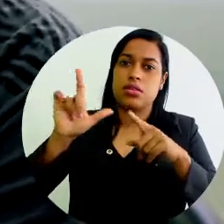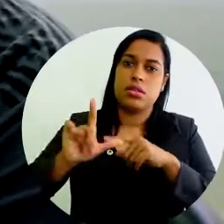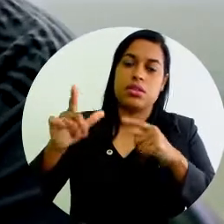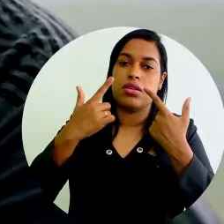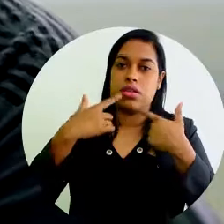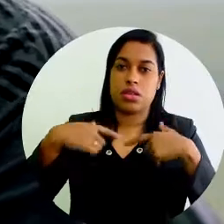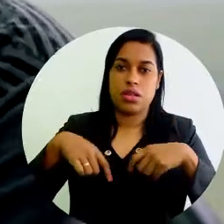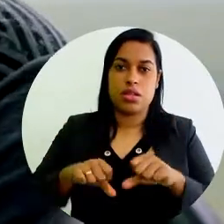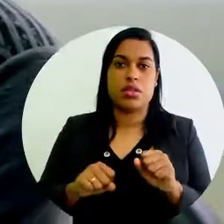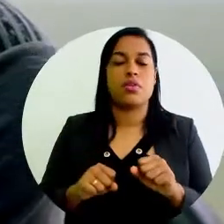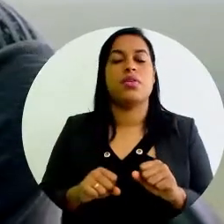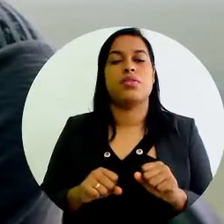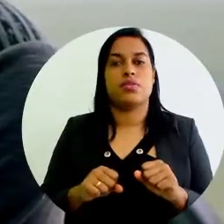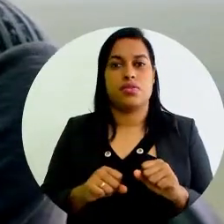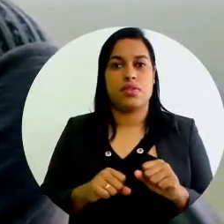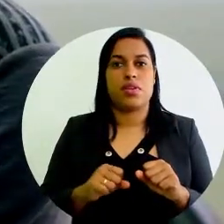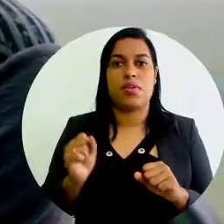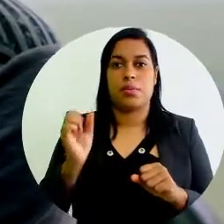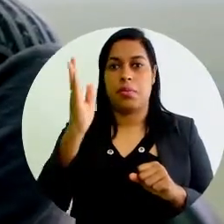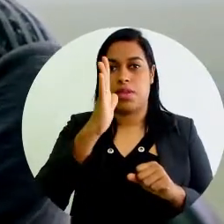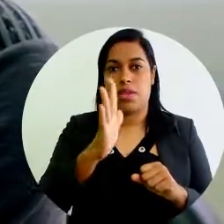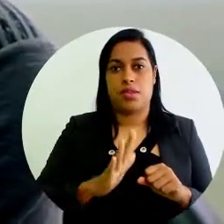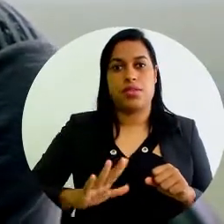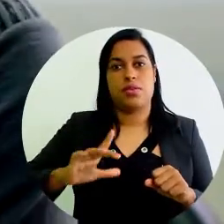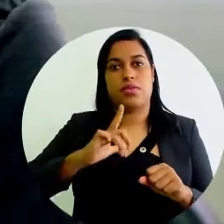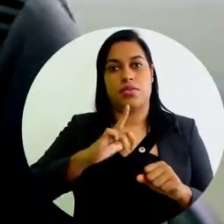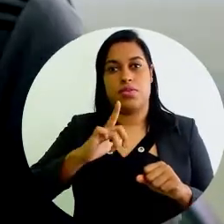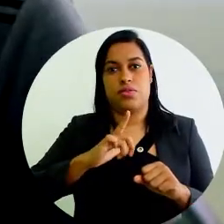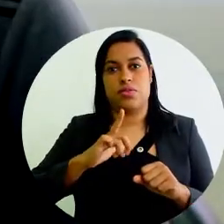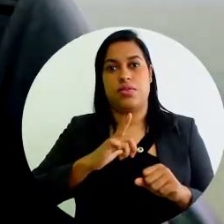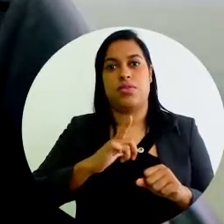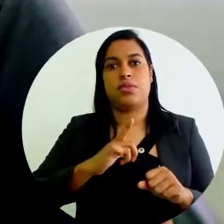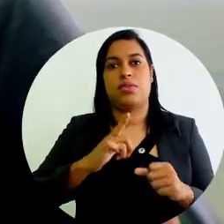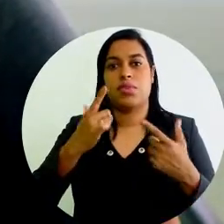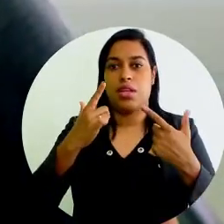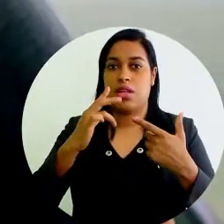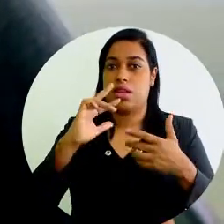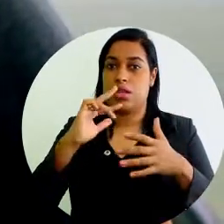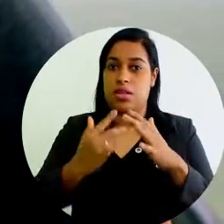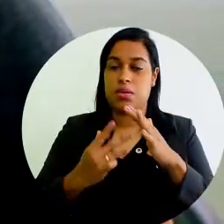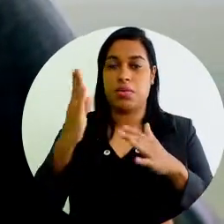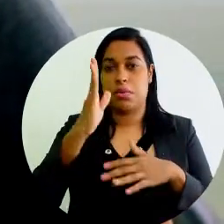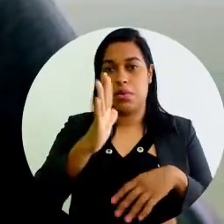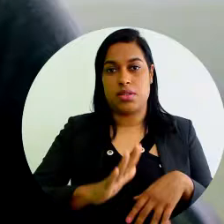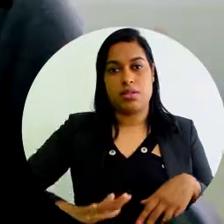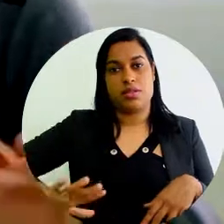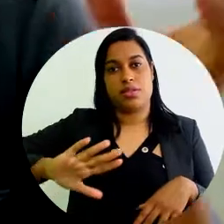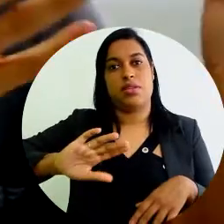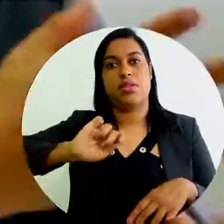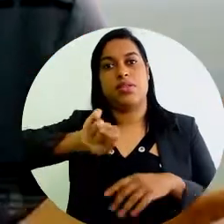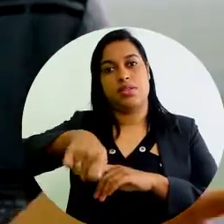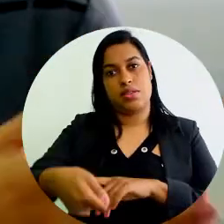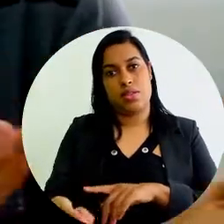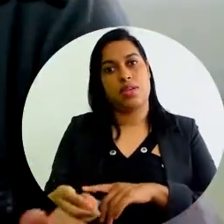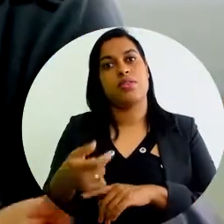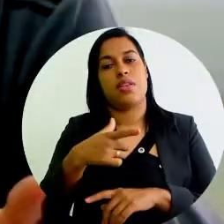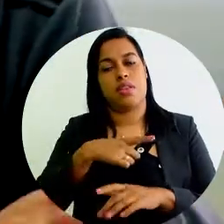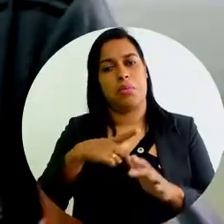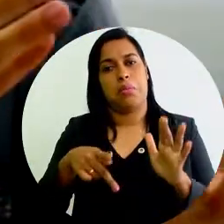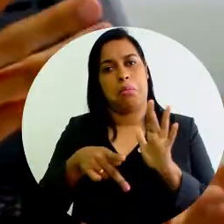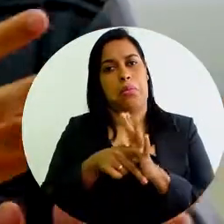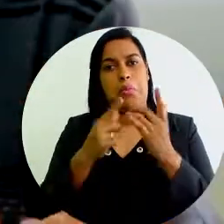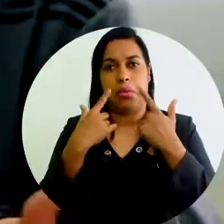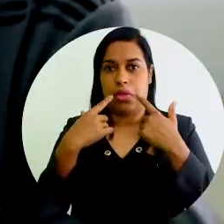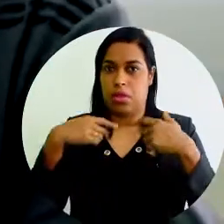formando as letras numa linguagem que no caso do Brasil nós temos a linguagem brasileira de sinais, e aí no início do século ela